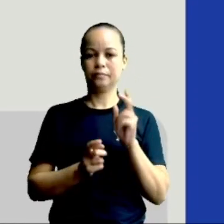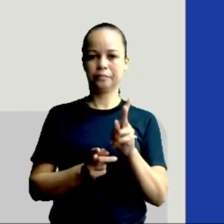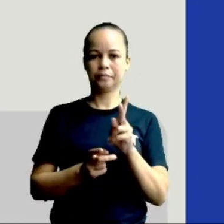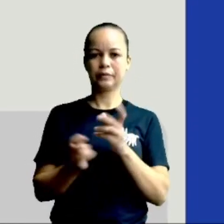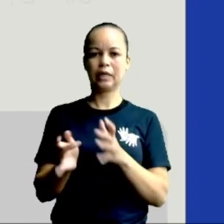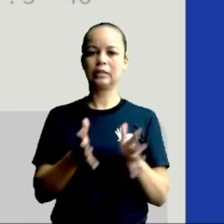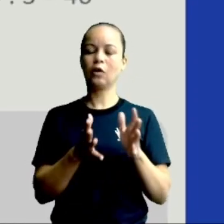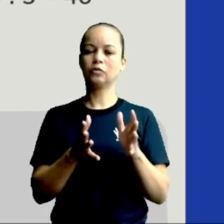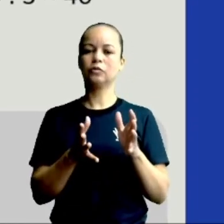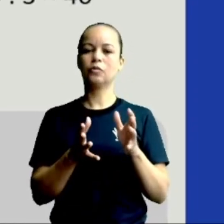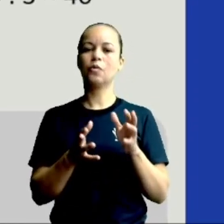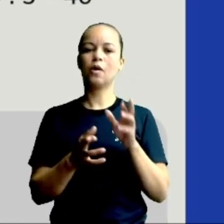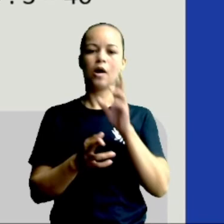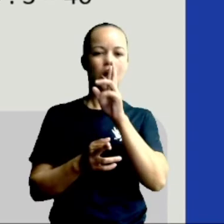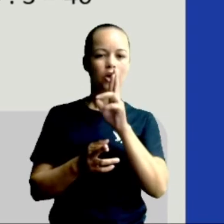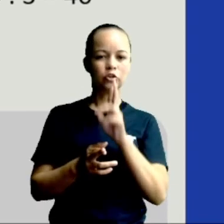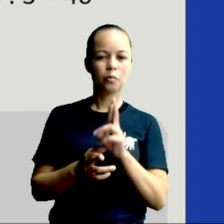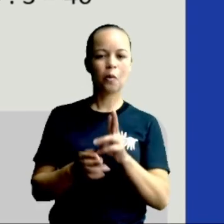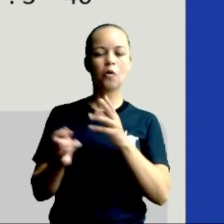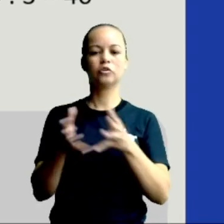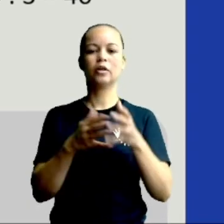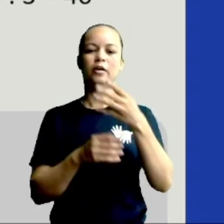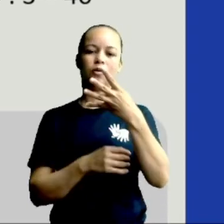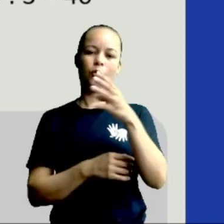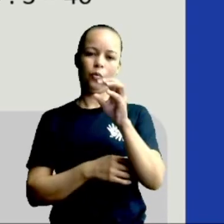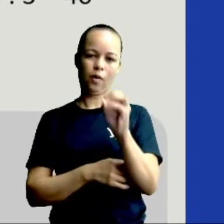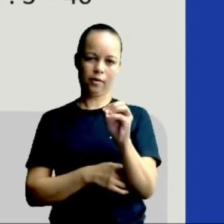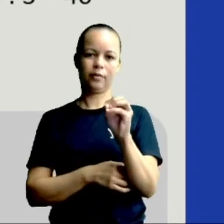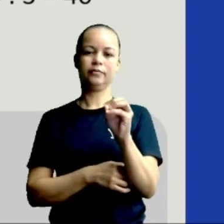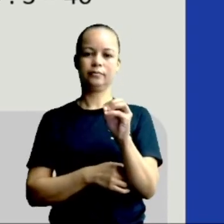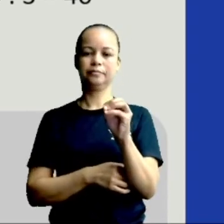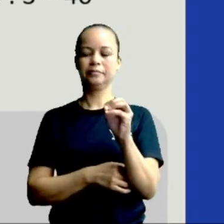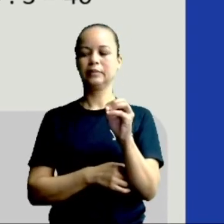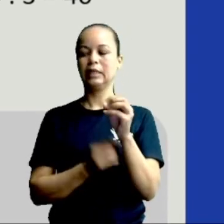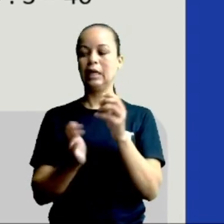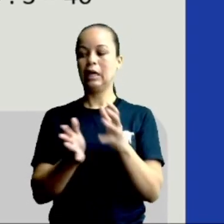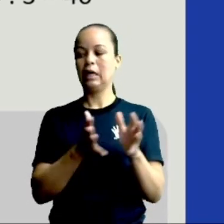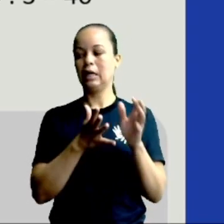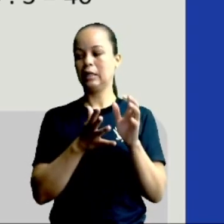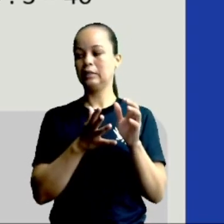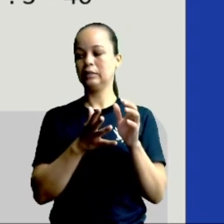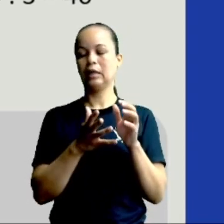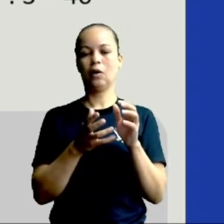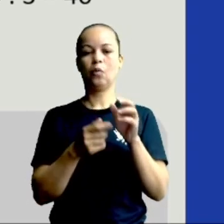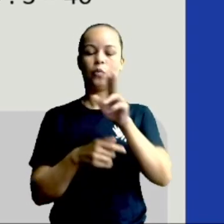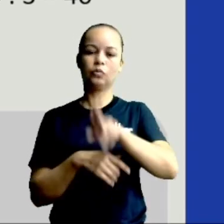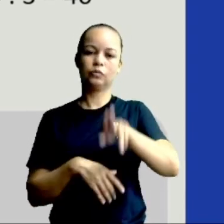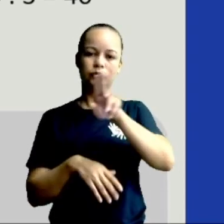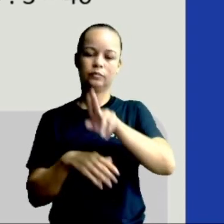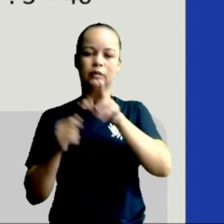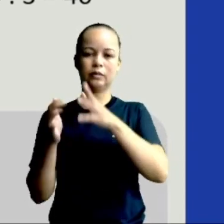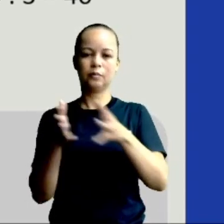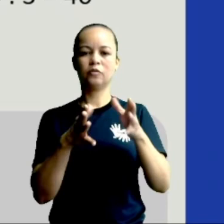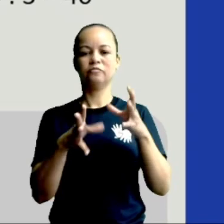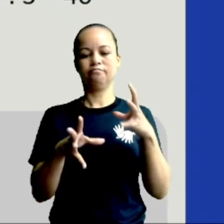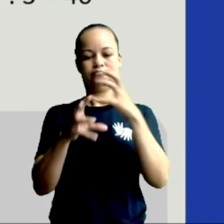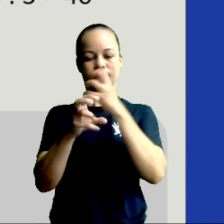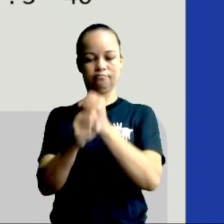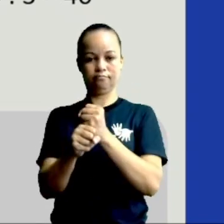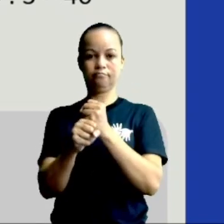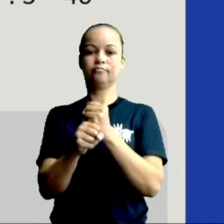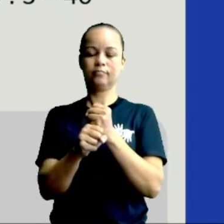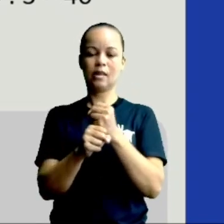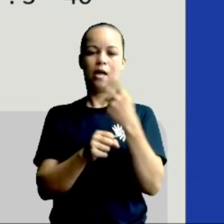o nosso resultado aí é 40. Então, lembrando aí das formas que você pode usar aí para fazer o teu cálculo,